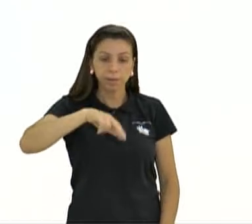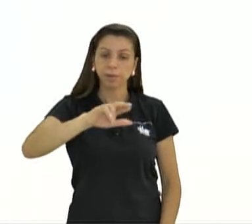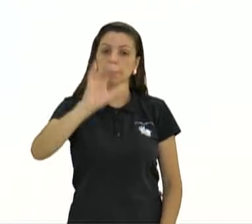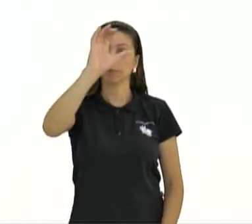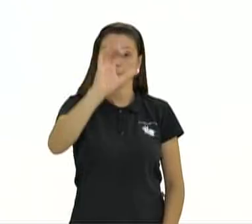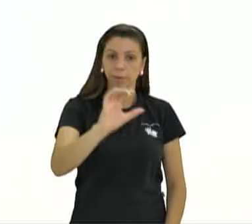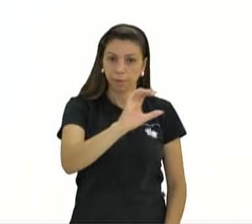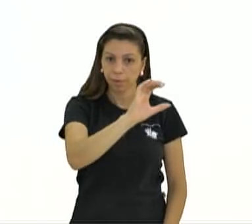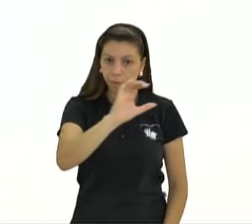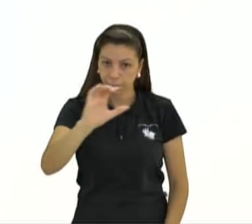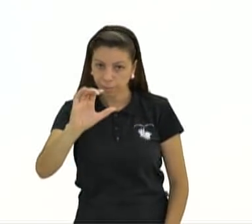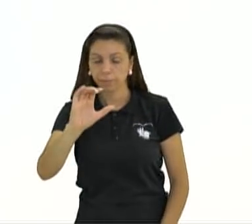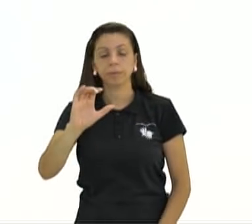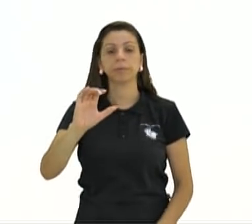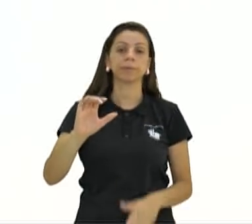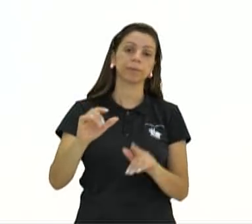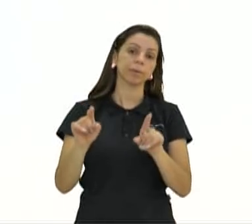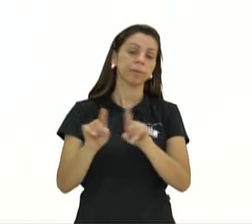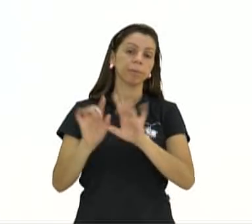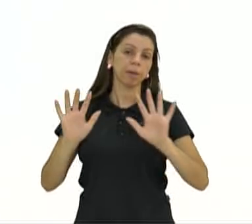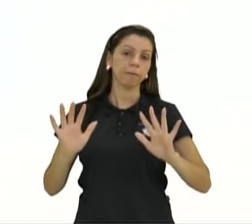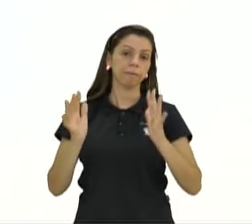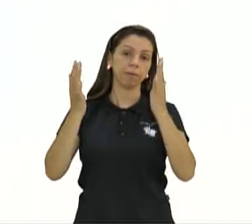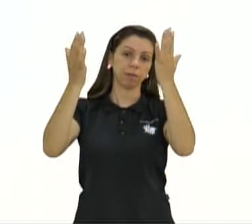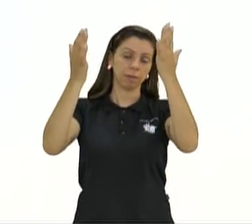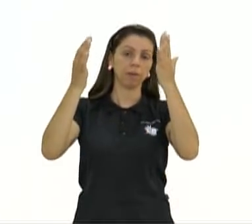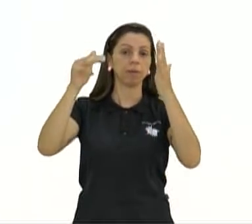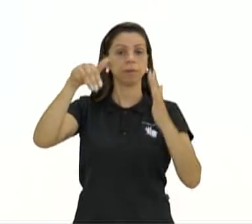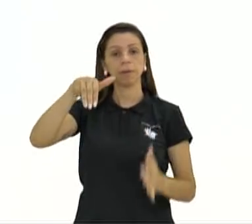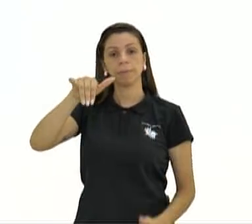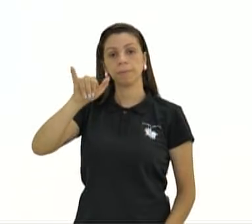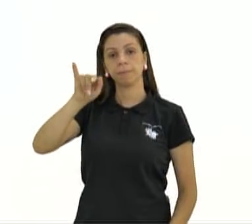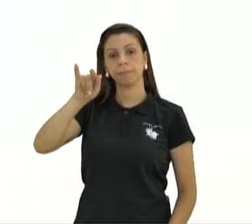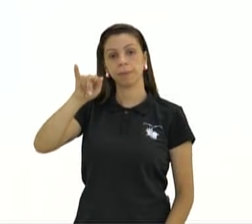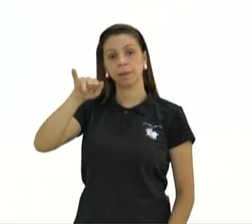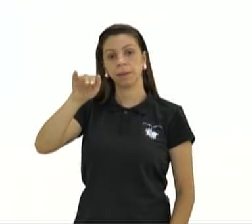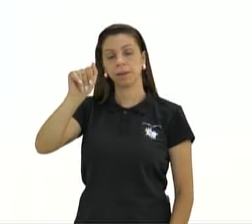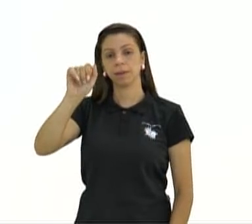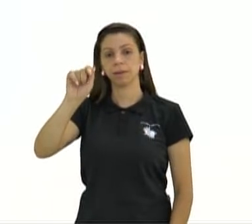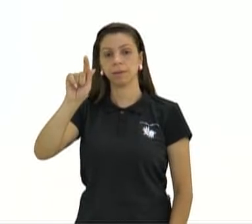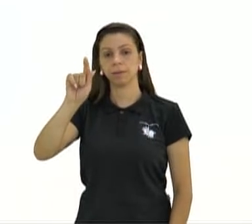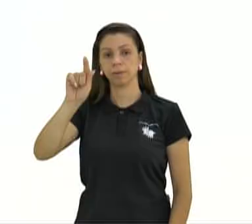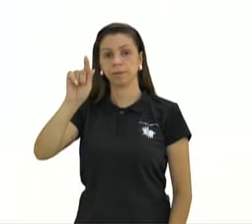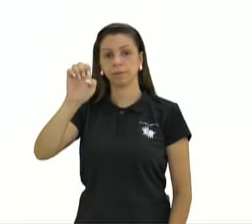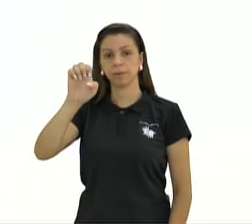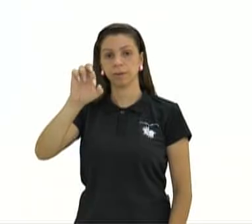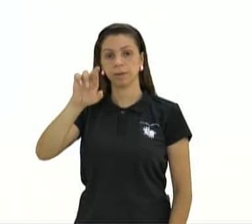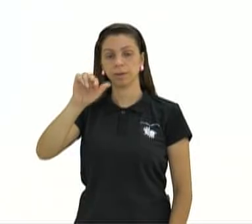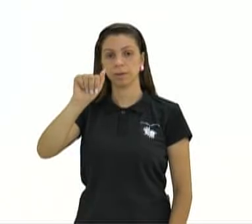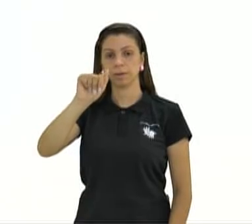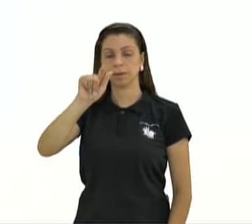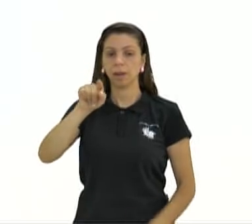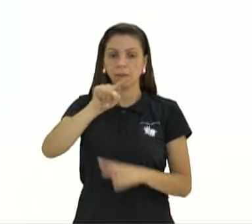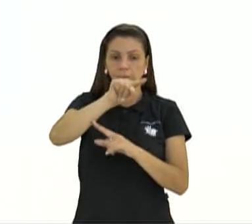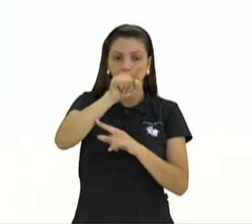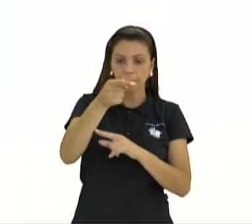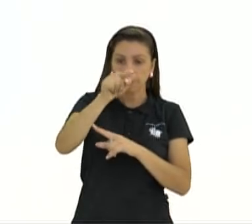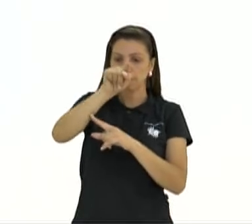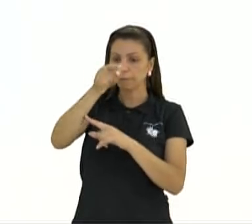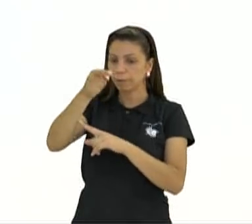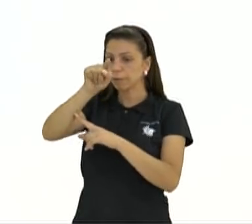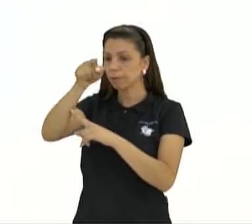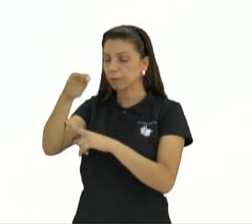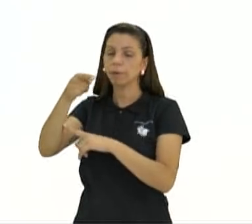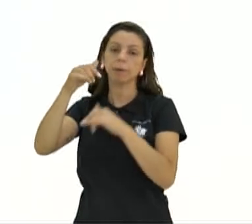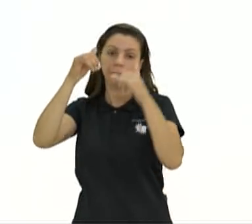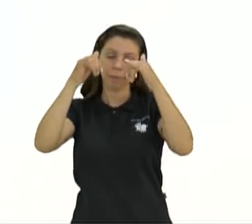O dos festejos de Minas Gerais. Então, depois de encantados, depois de terreiros, depois de católica. E aí, o boi